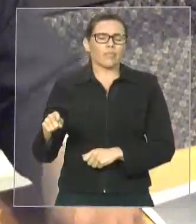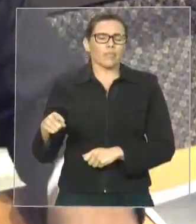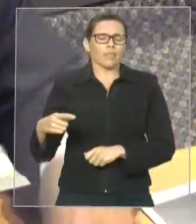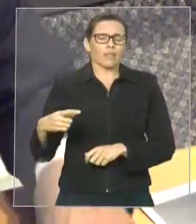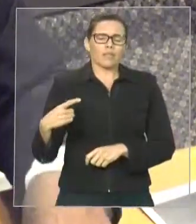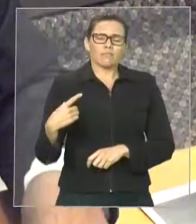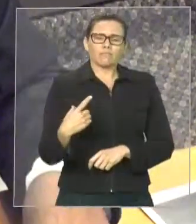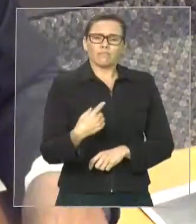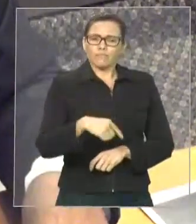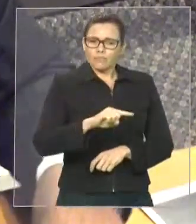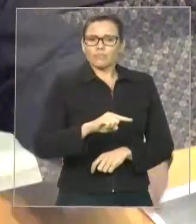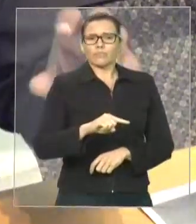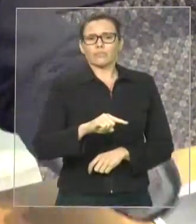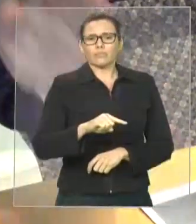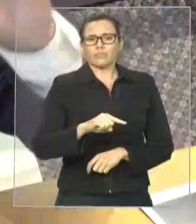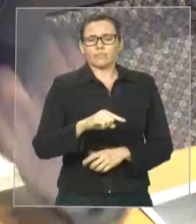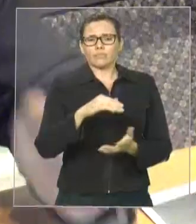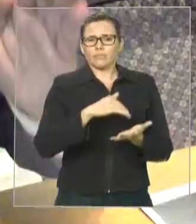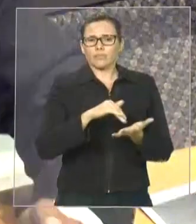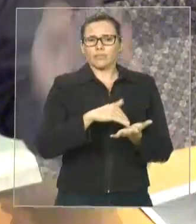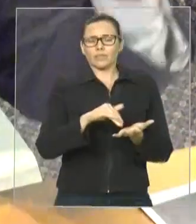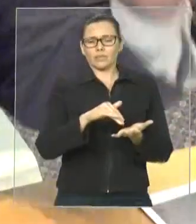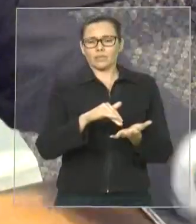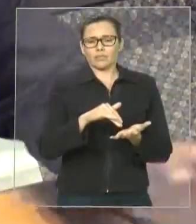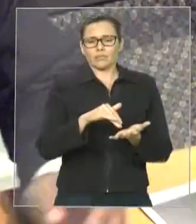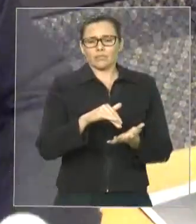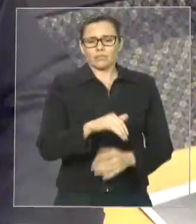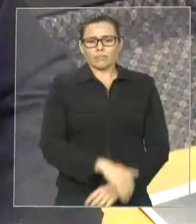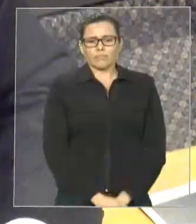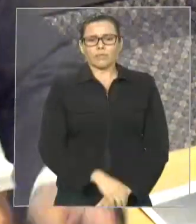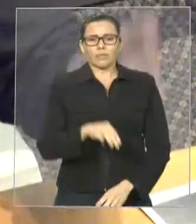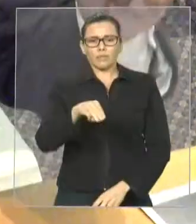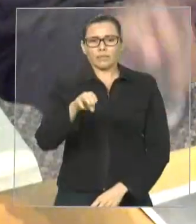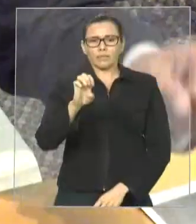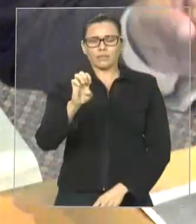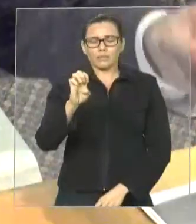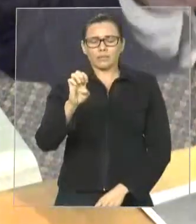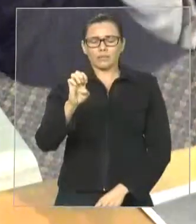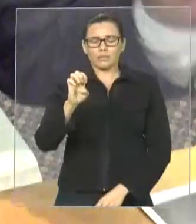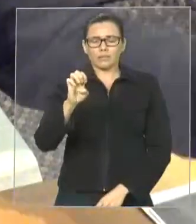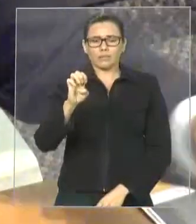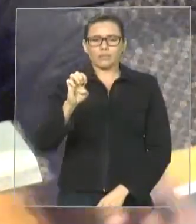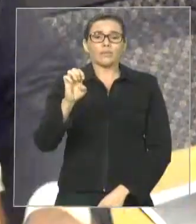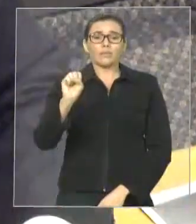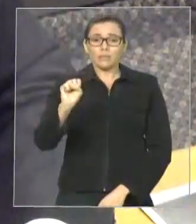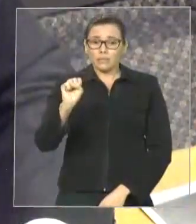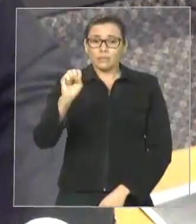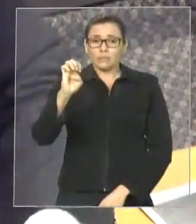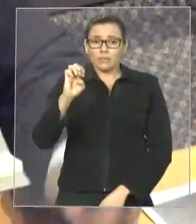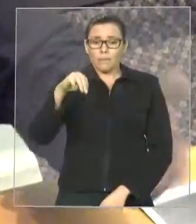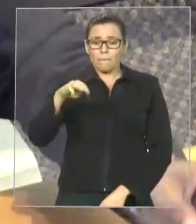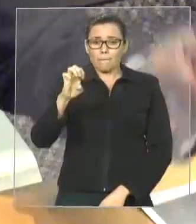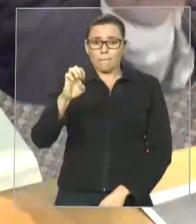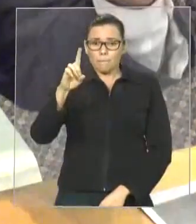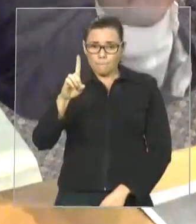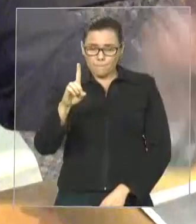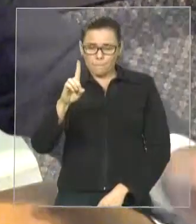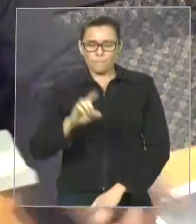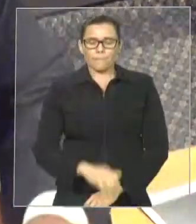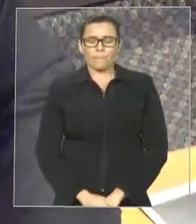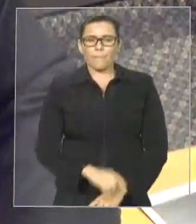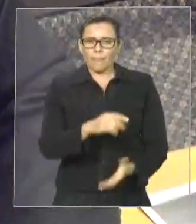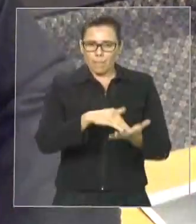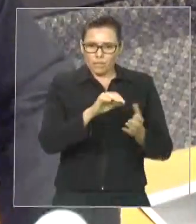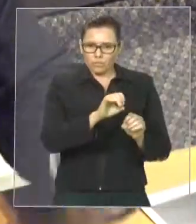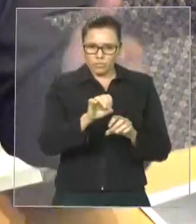e vá até a CEMED. Se a educação está como ele mostra na propaganda, que ele vai discutir com os professores, que ele vai se comprometer com